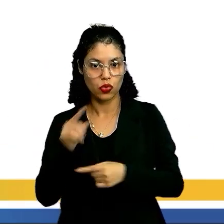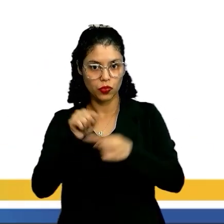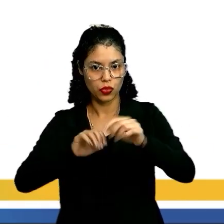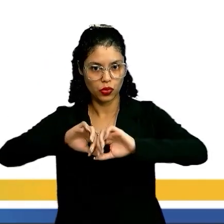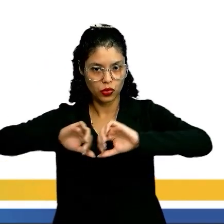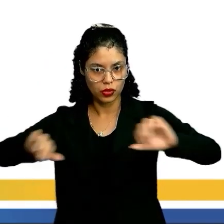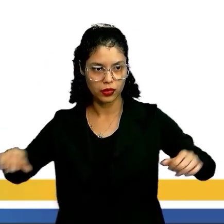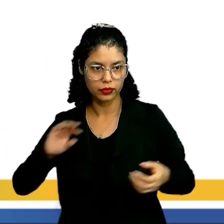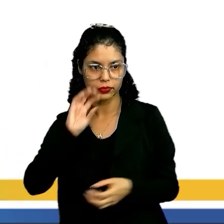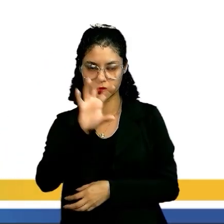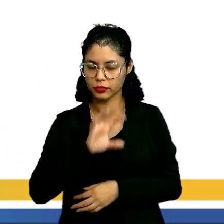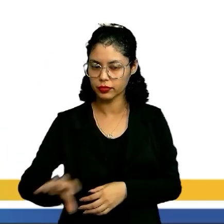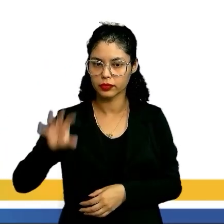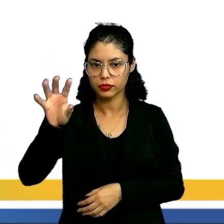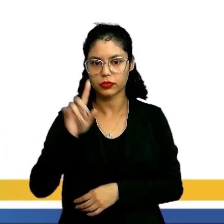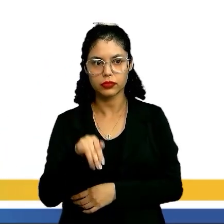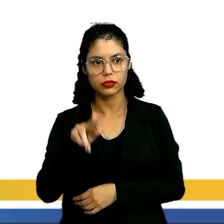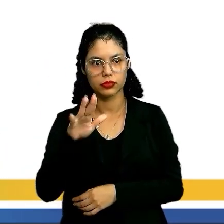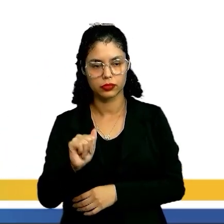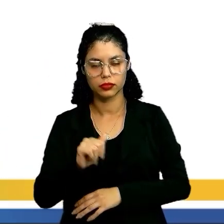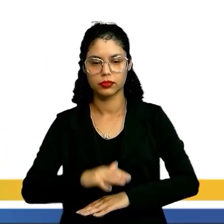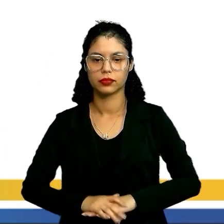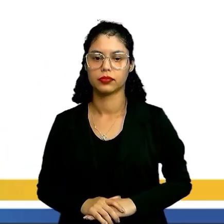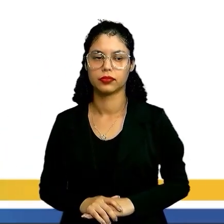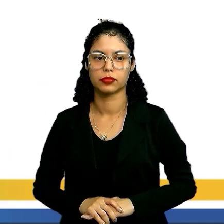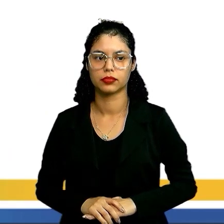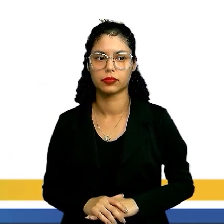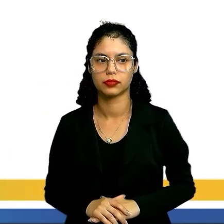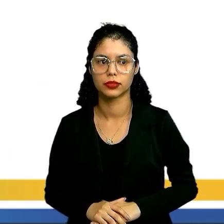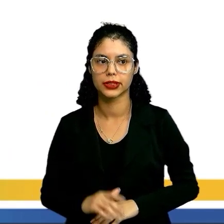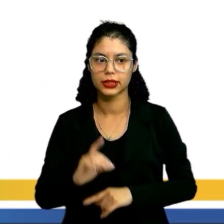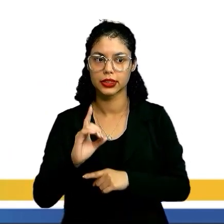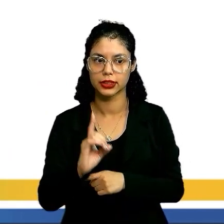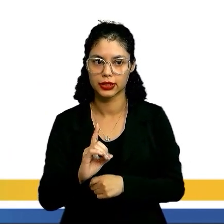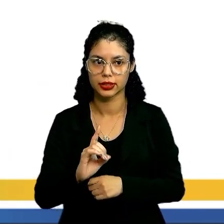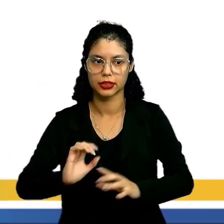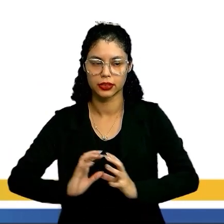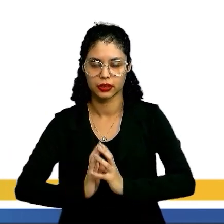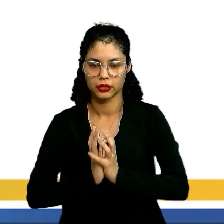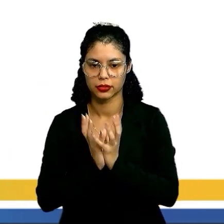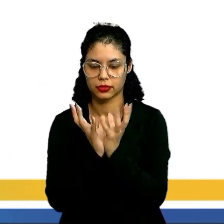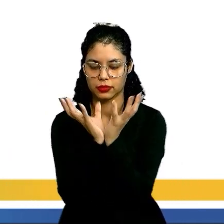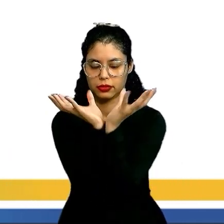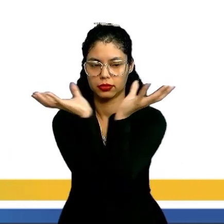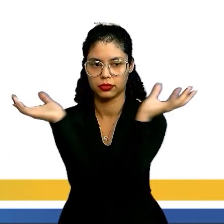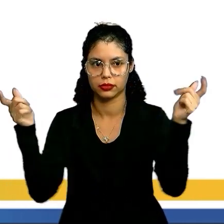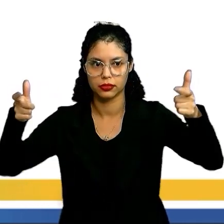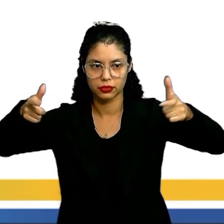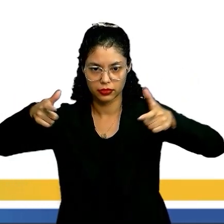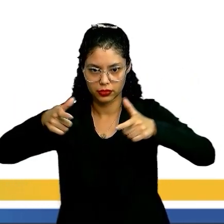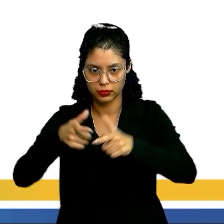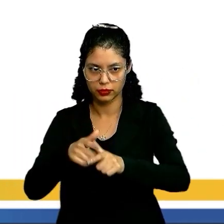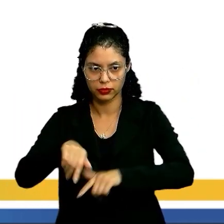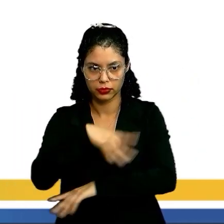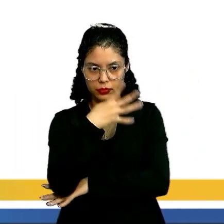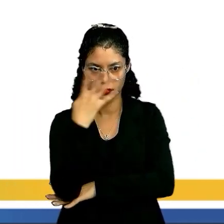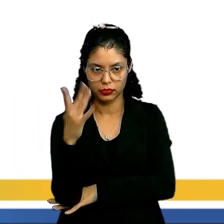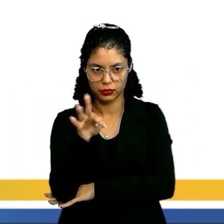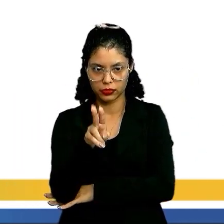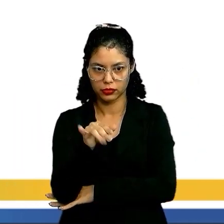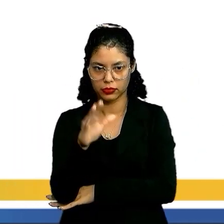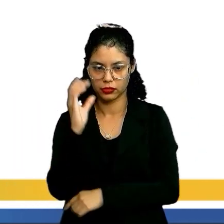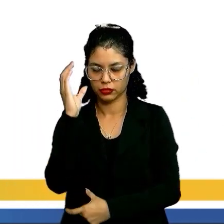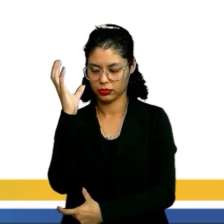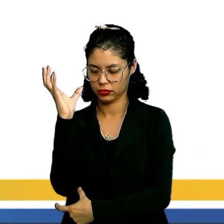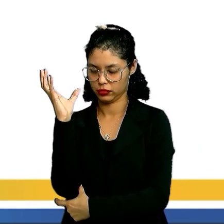estimula as divisões celulares na região das gemas laterais. Alternativa D. Dos ramos, diminui a